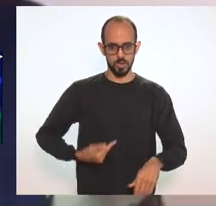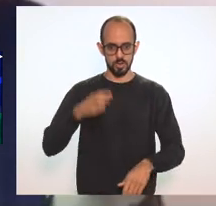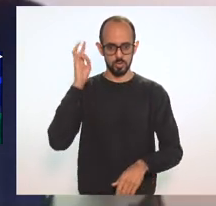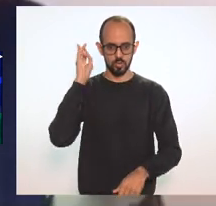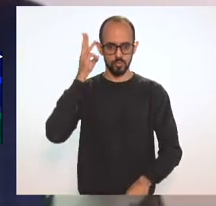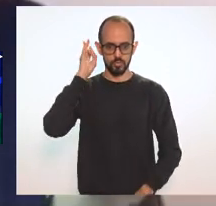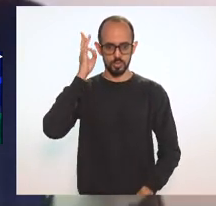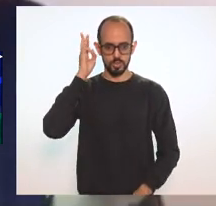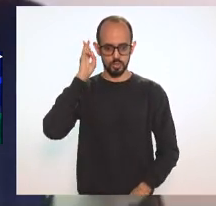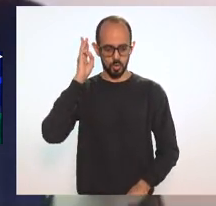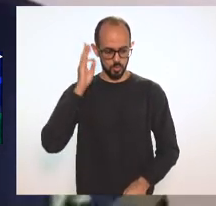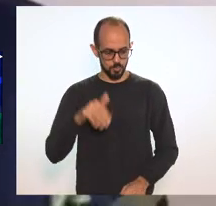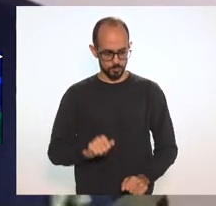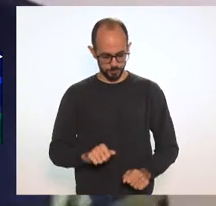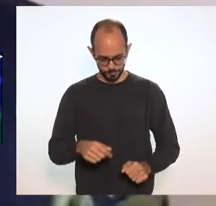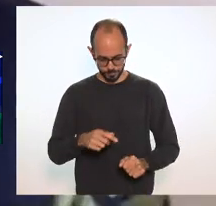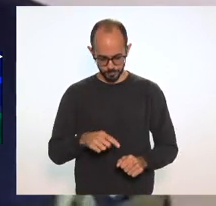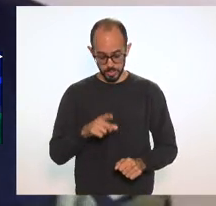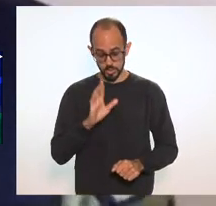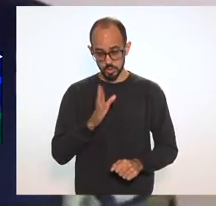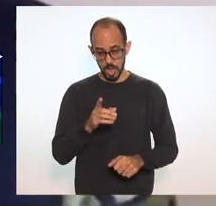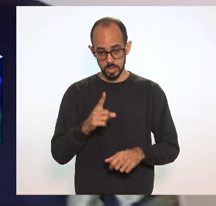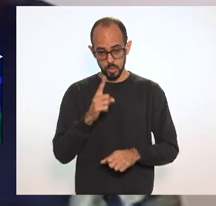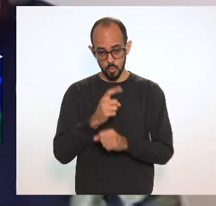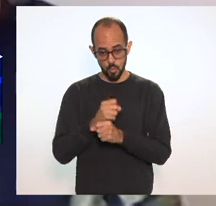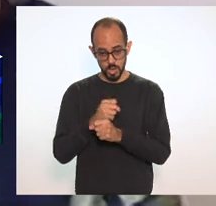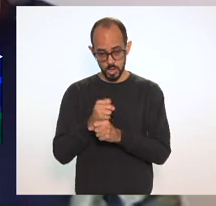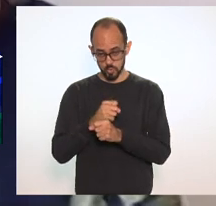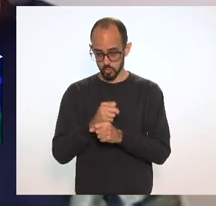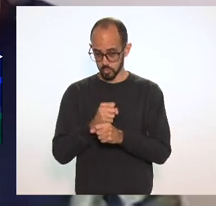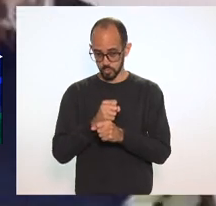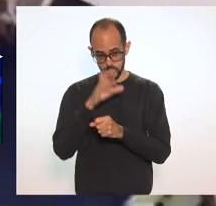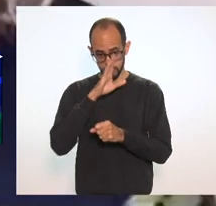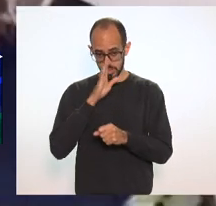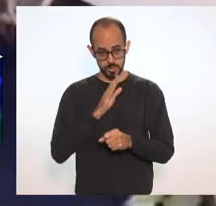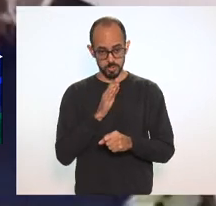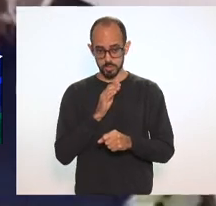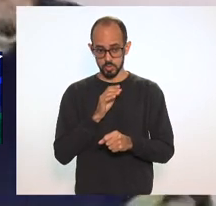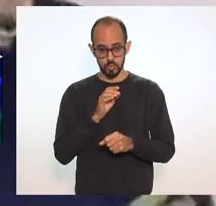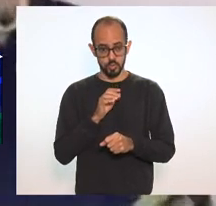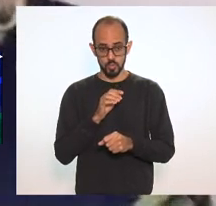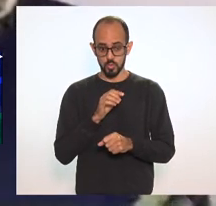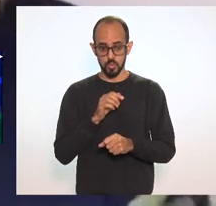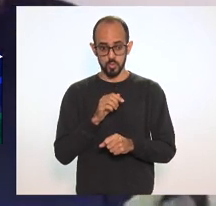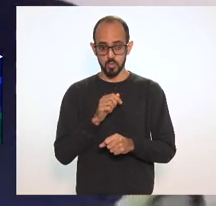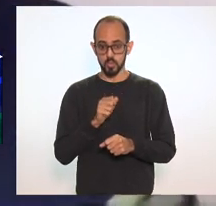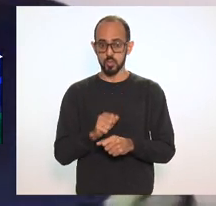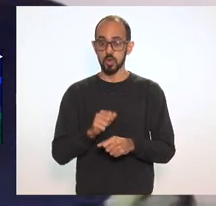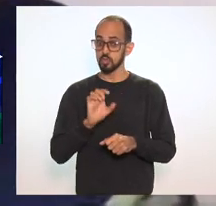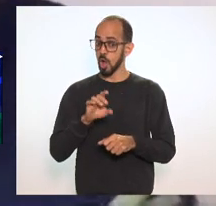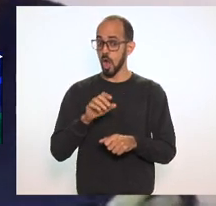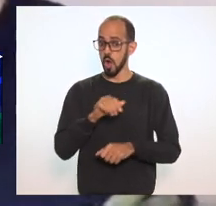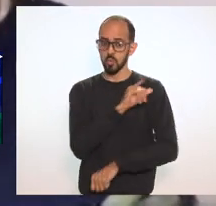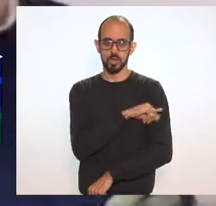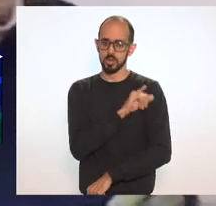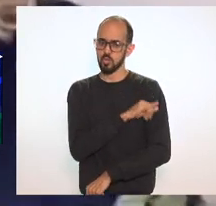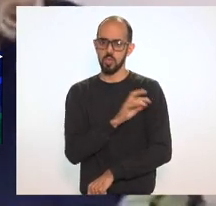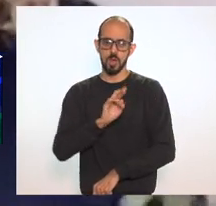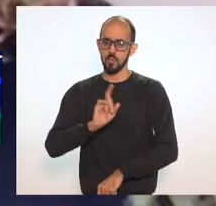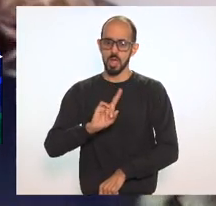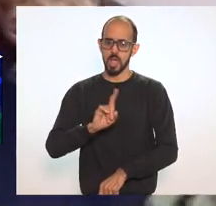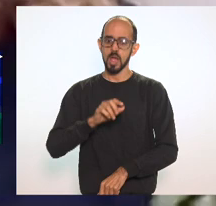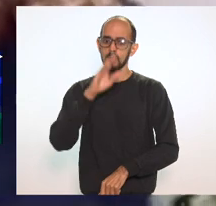seu e passado esse um ano o nosso país não apenas Estado do Rio de Janeiro e mais todo o país segue